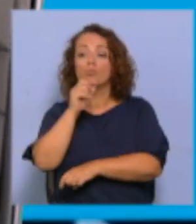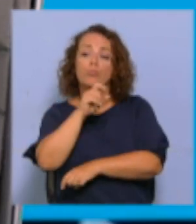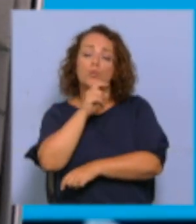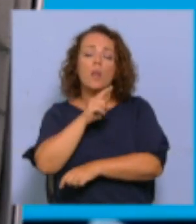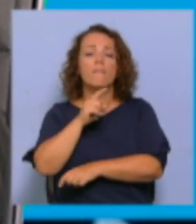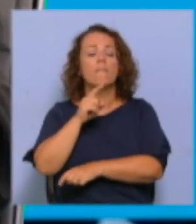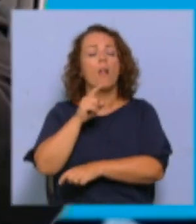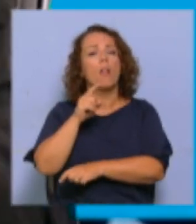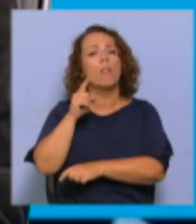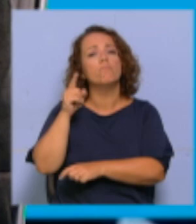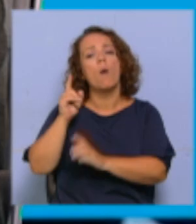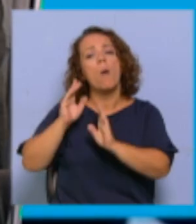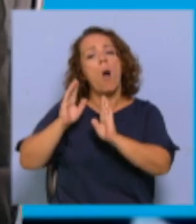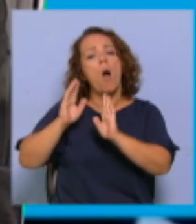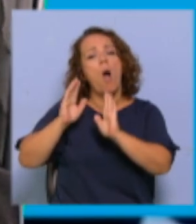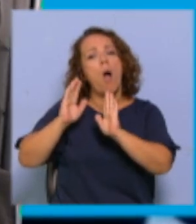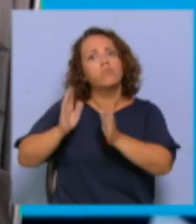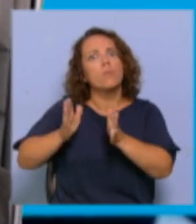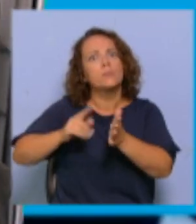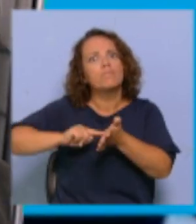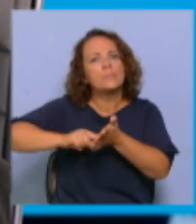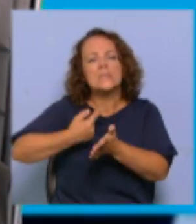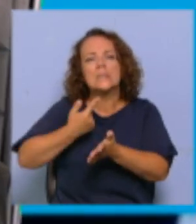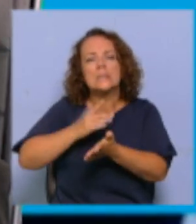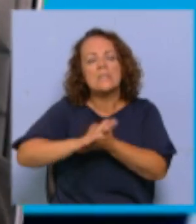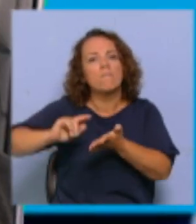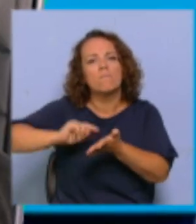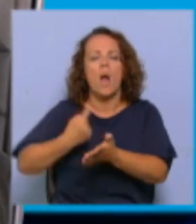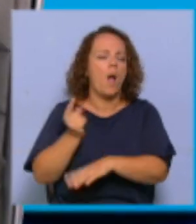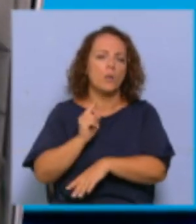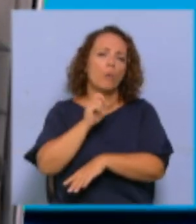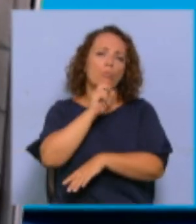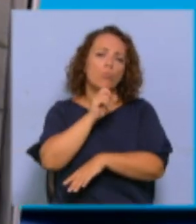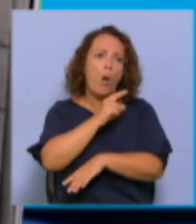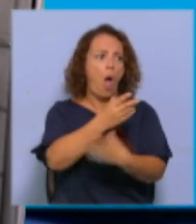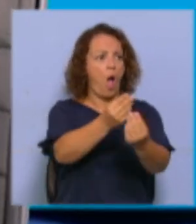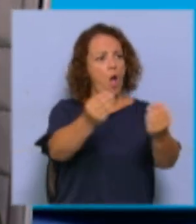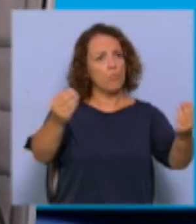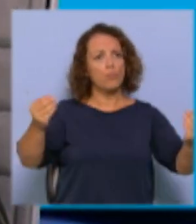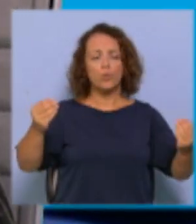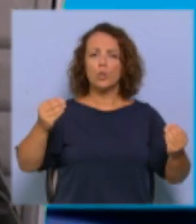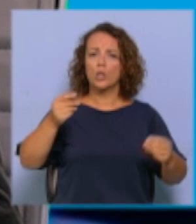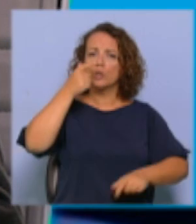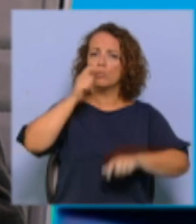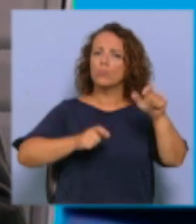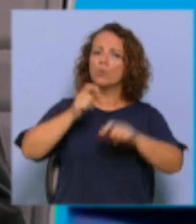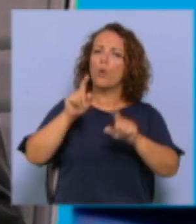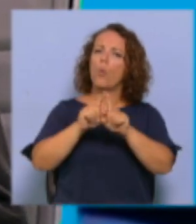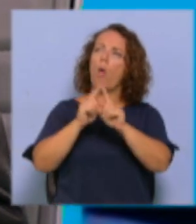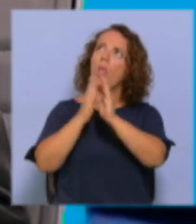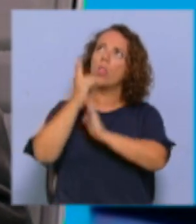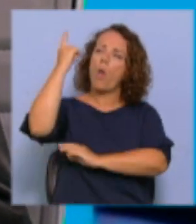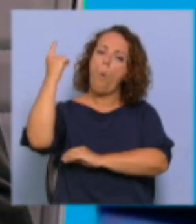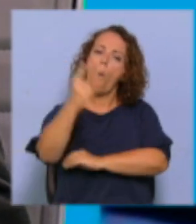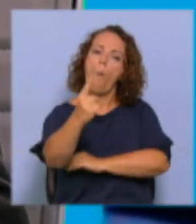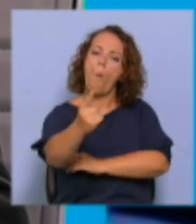já outros lhe deram em nome de Deus. Há muita gente que já recebeu, em nome de Deus, mãos de muita gente. E há